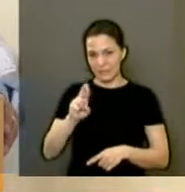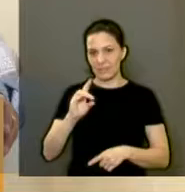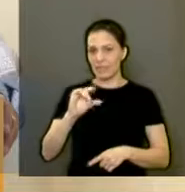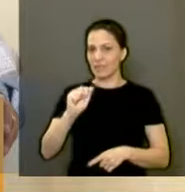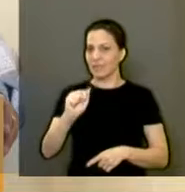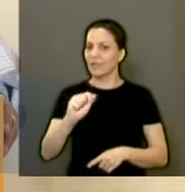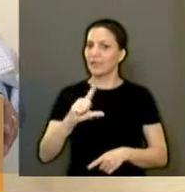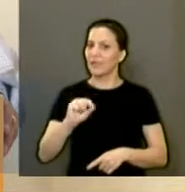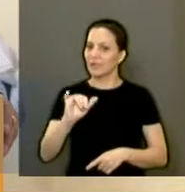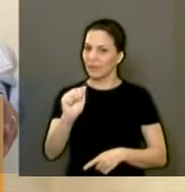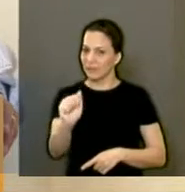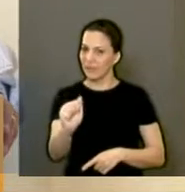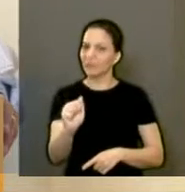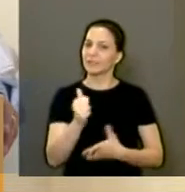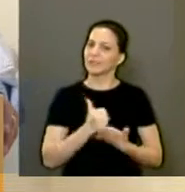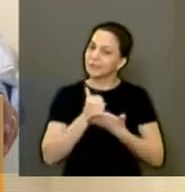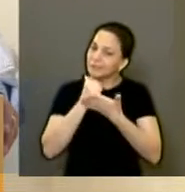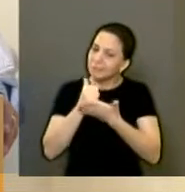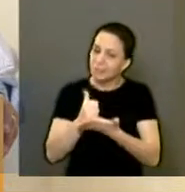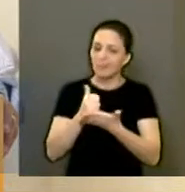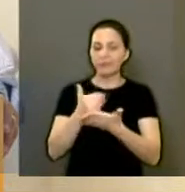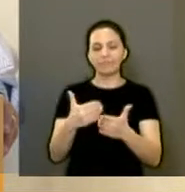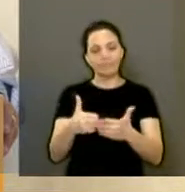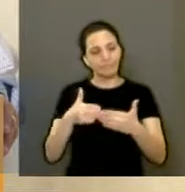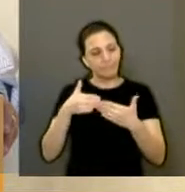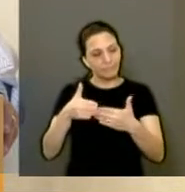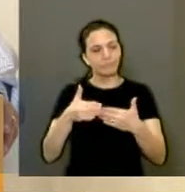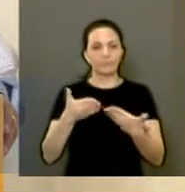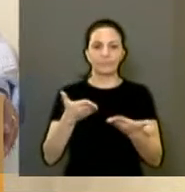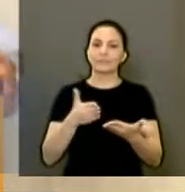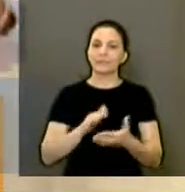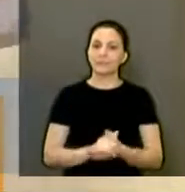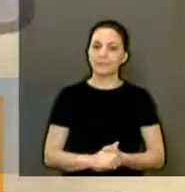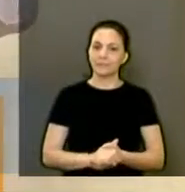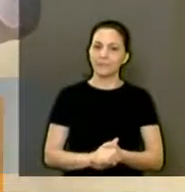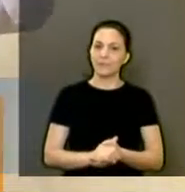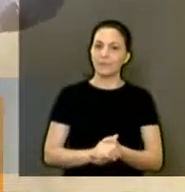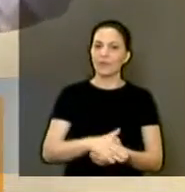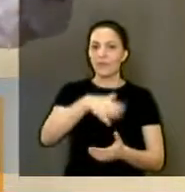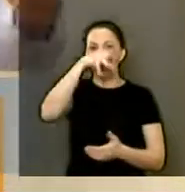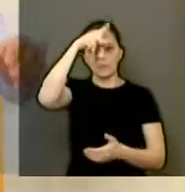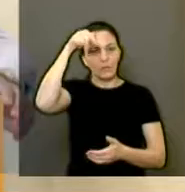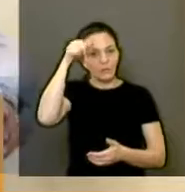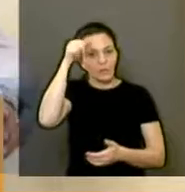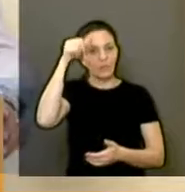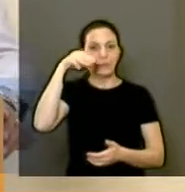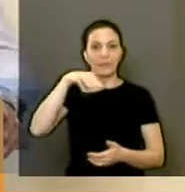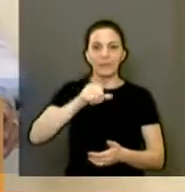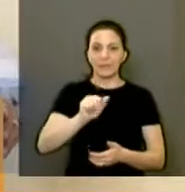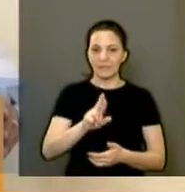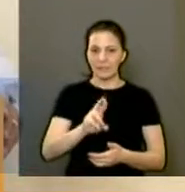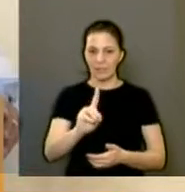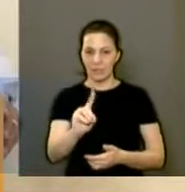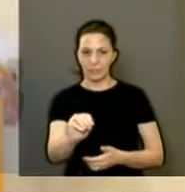gravação tá uma força pra gente por favor prefeito marcelo barbieri